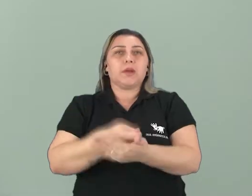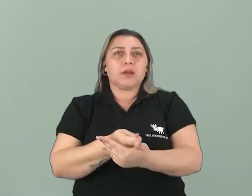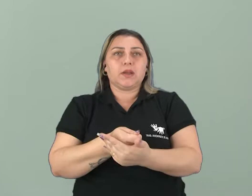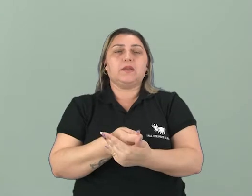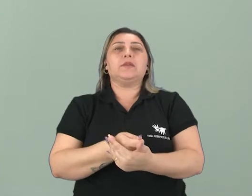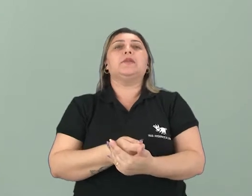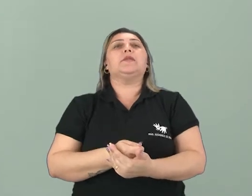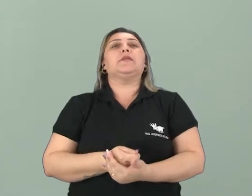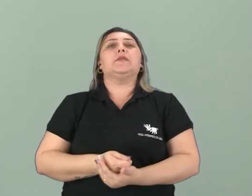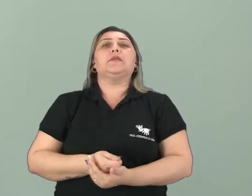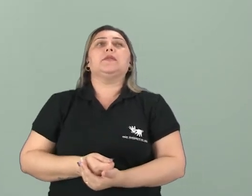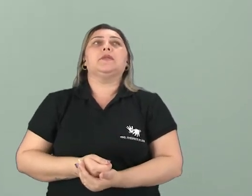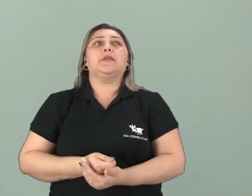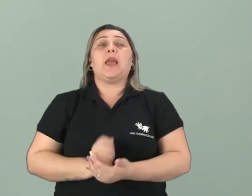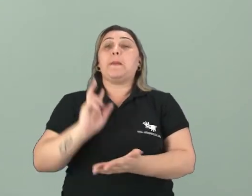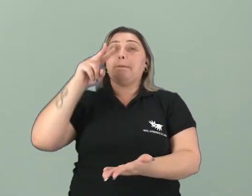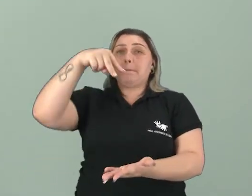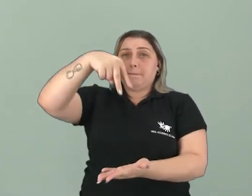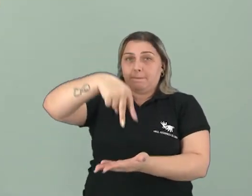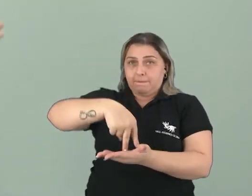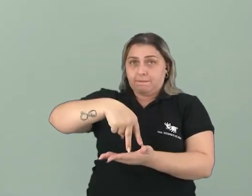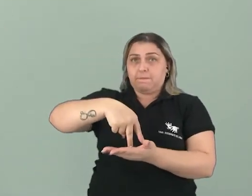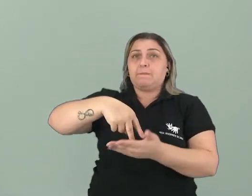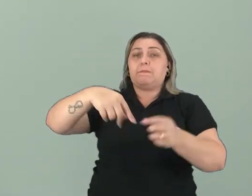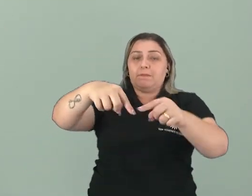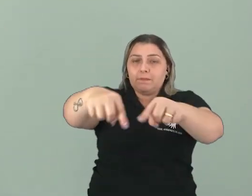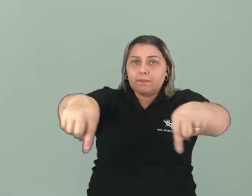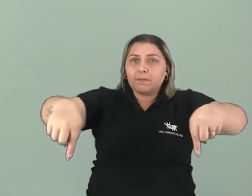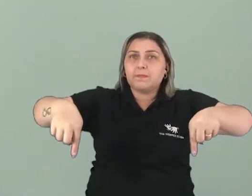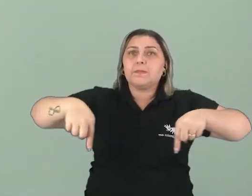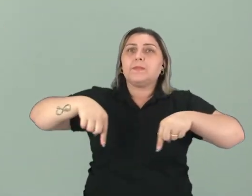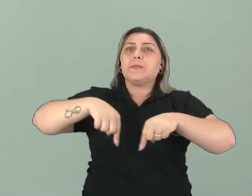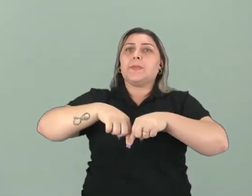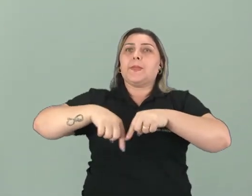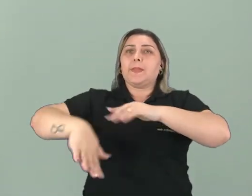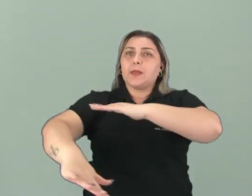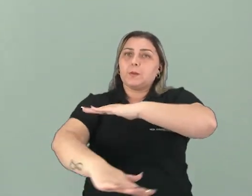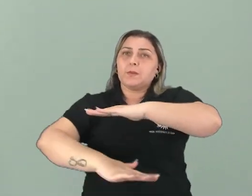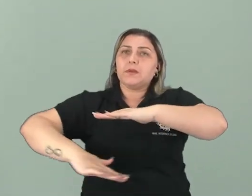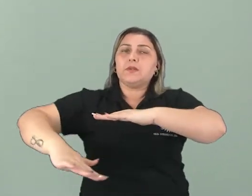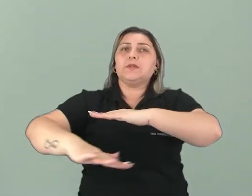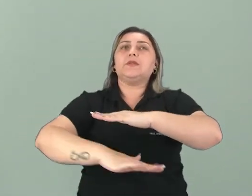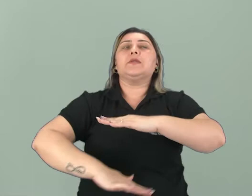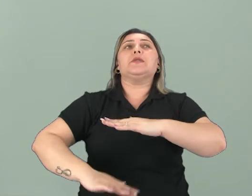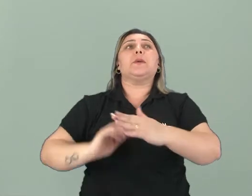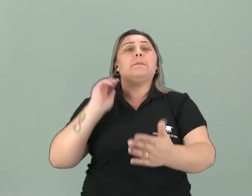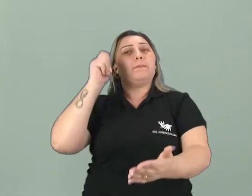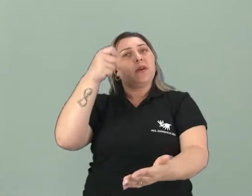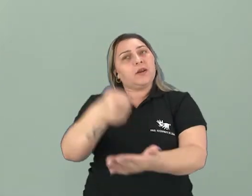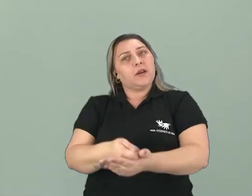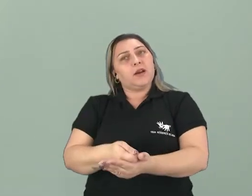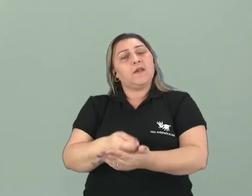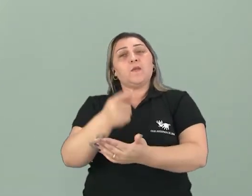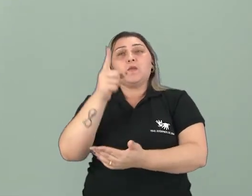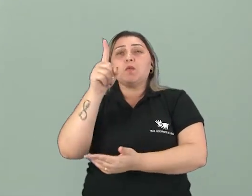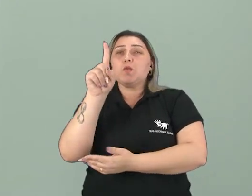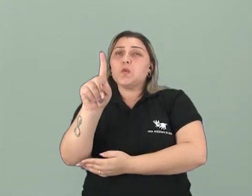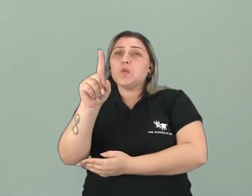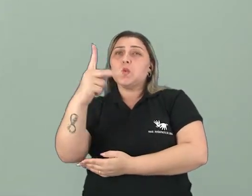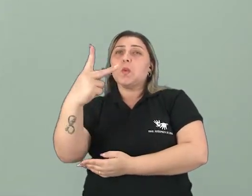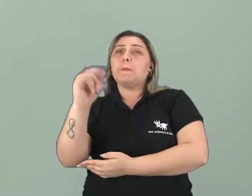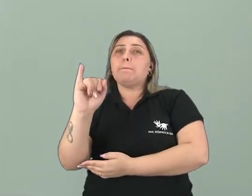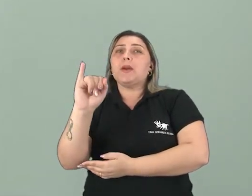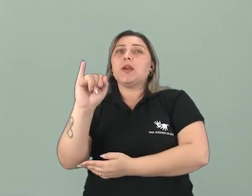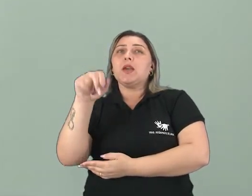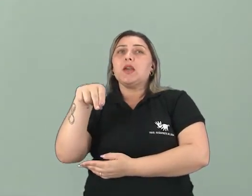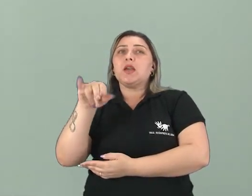quem ficasse em pé na parte central, ali na parte de baixo, né, se pagava um pinique. Que era o